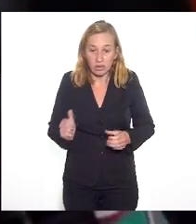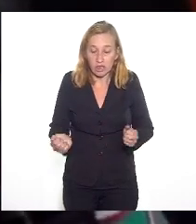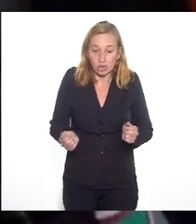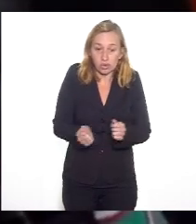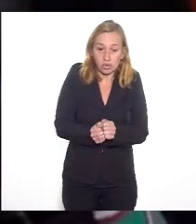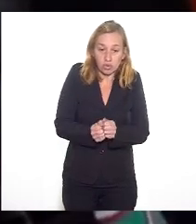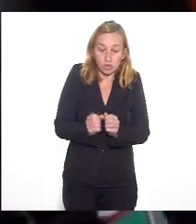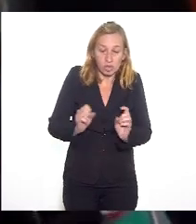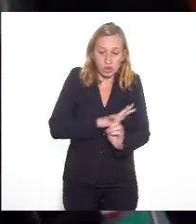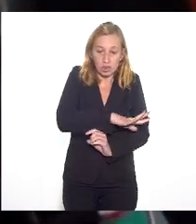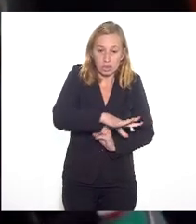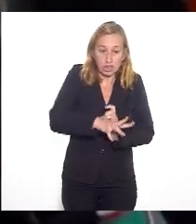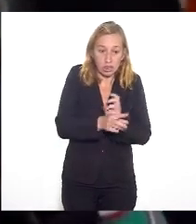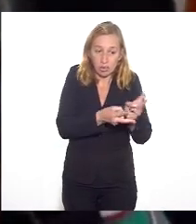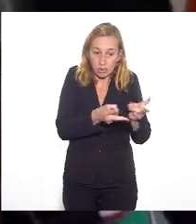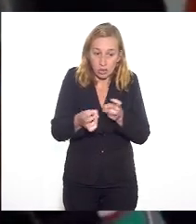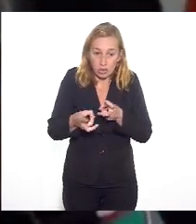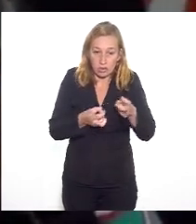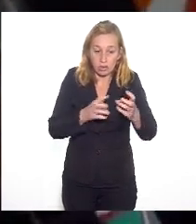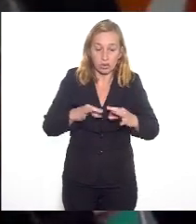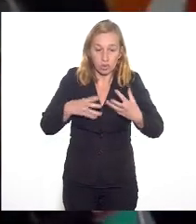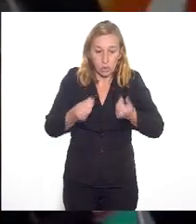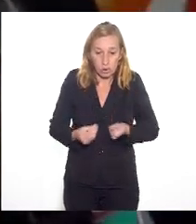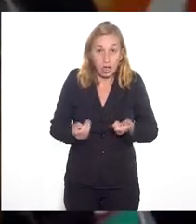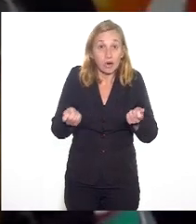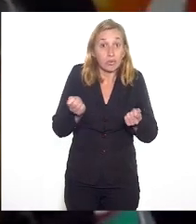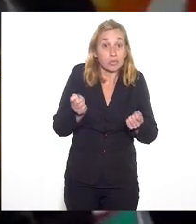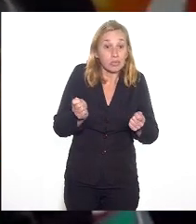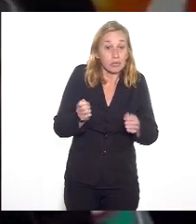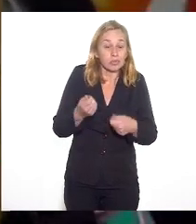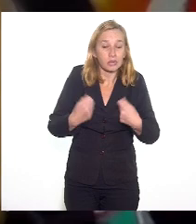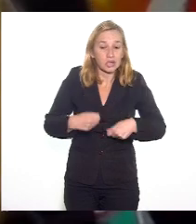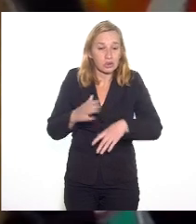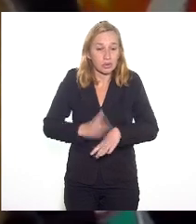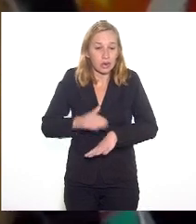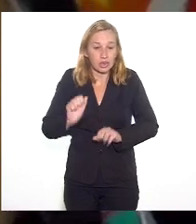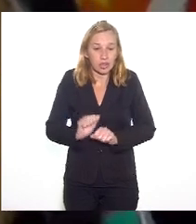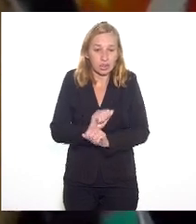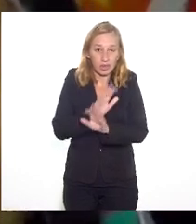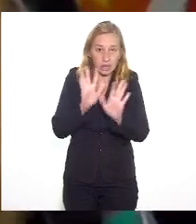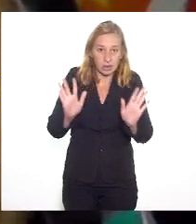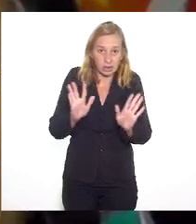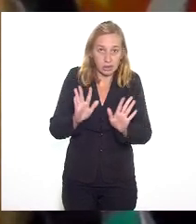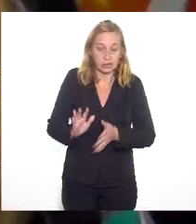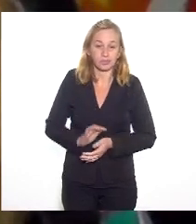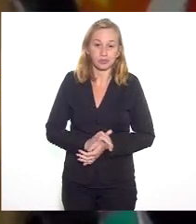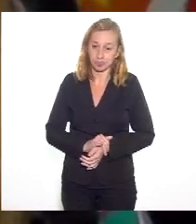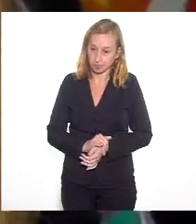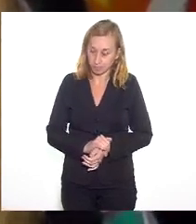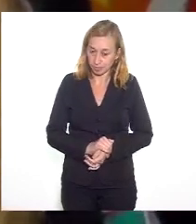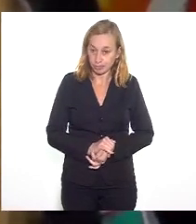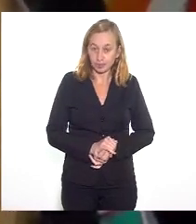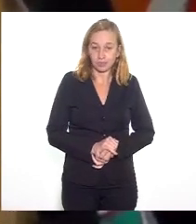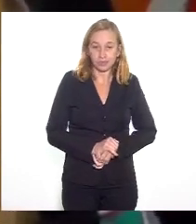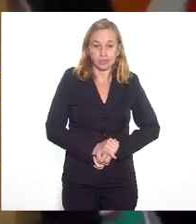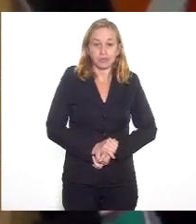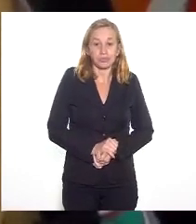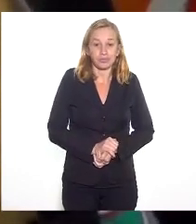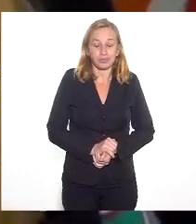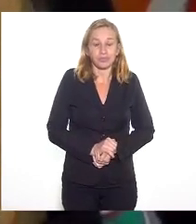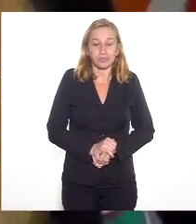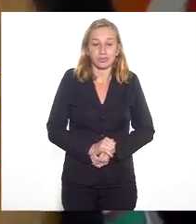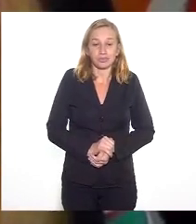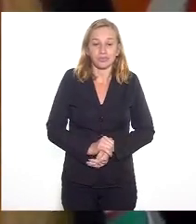fiscalizadora. Portanto, é preciso o máximo de transparência E isso passa pelo fácil acesso